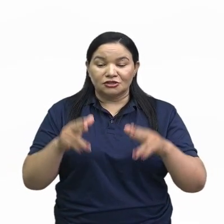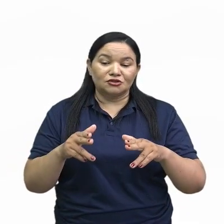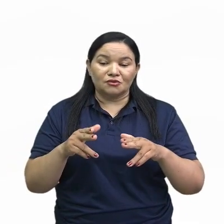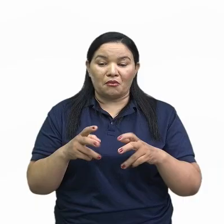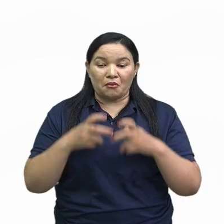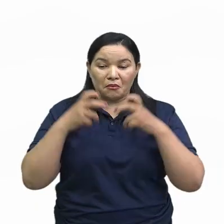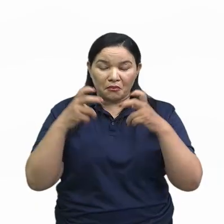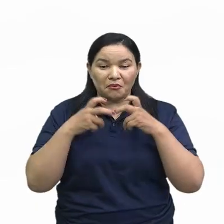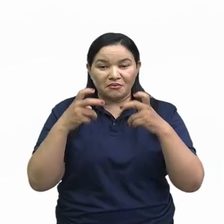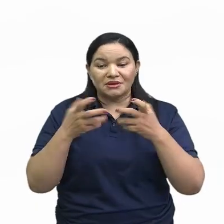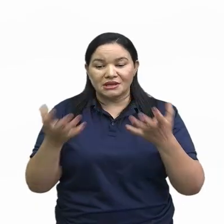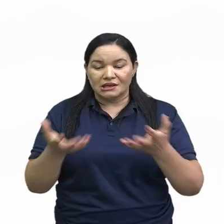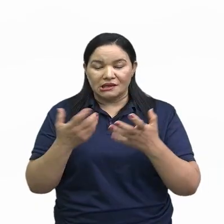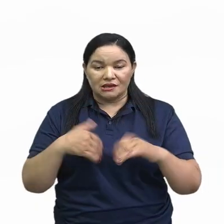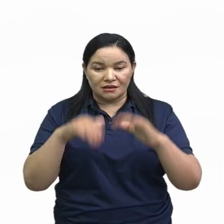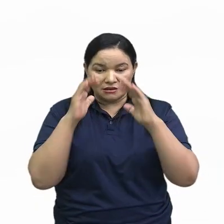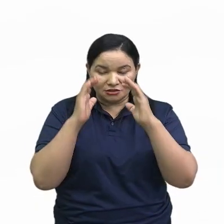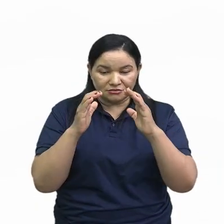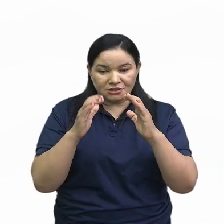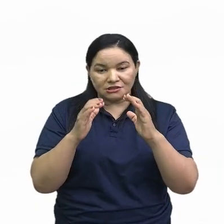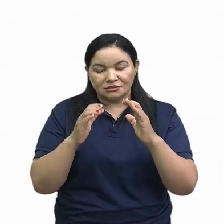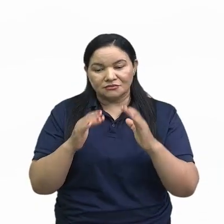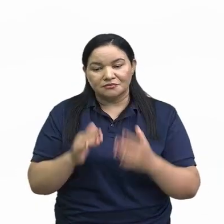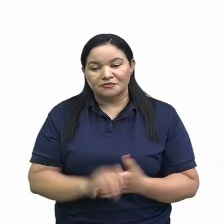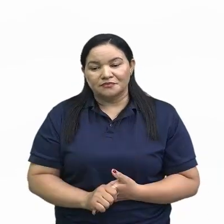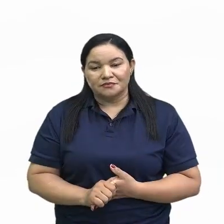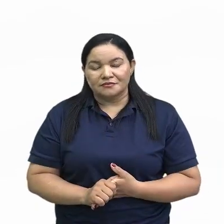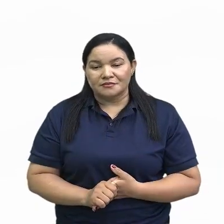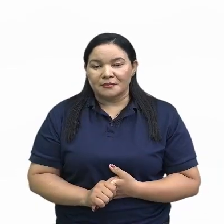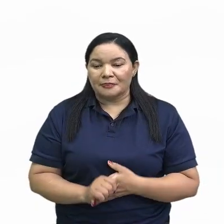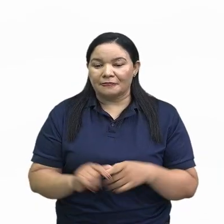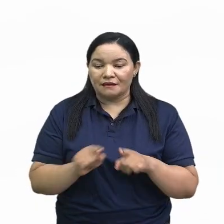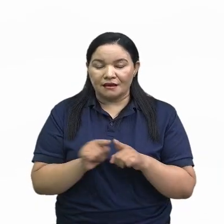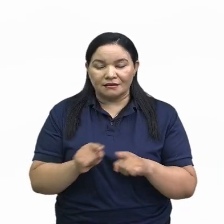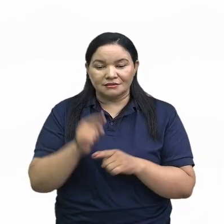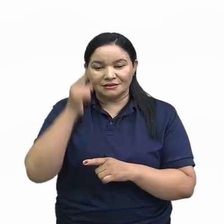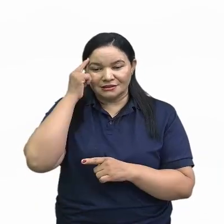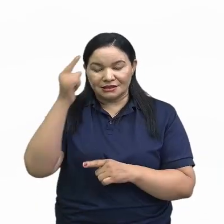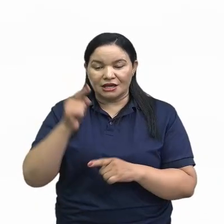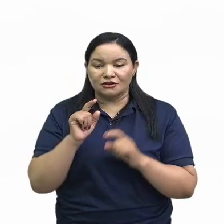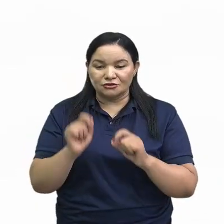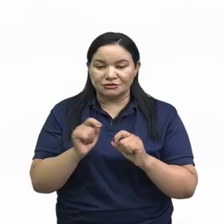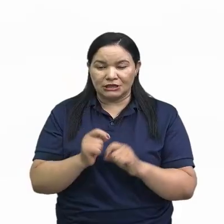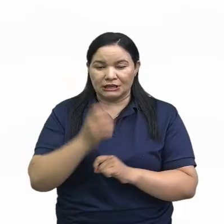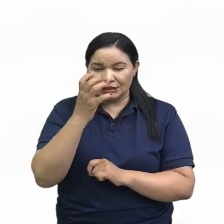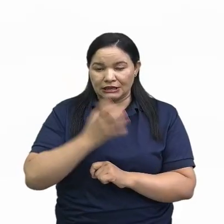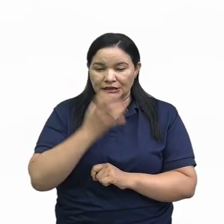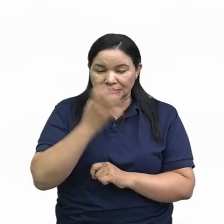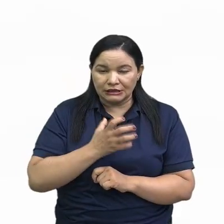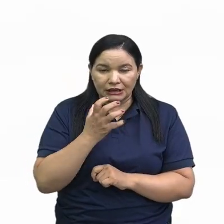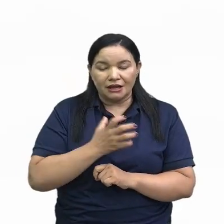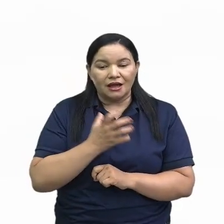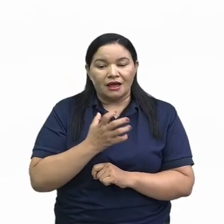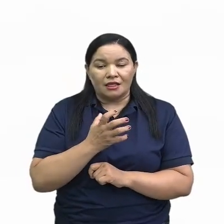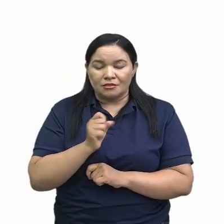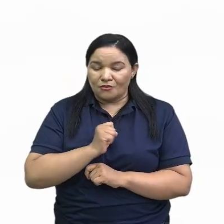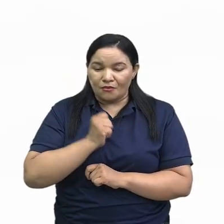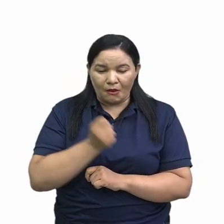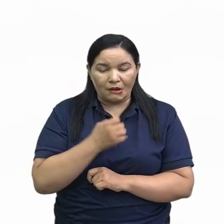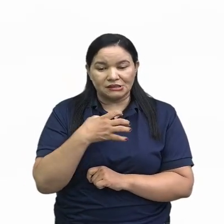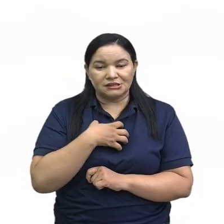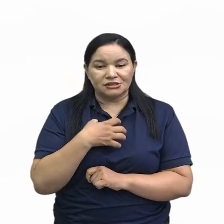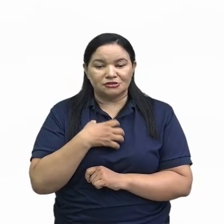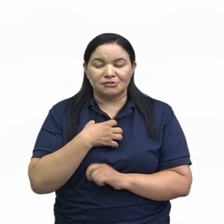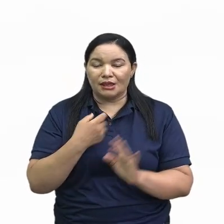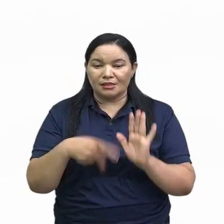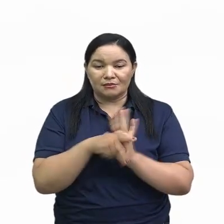exigisse respeito. Percebam que eu tenho aí a ideia de zangado, de ódio, esses sentimentos que é